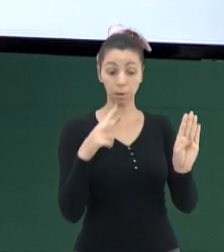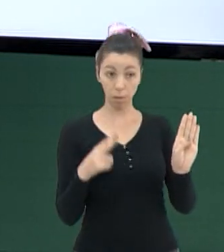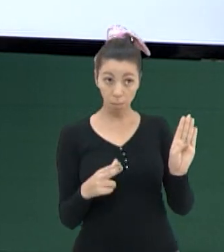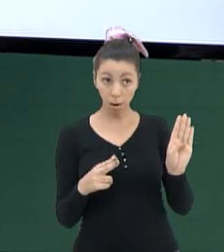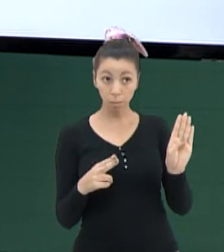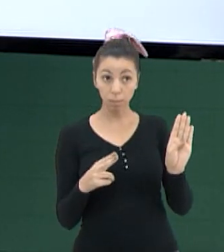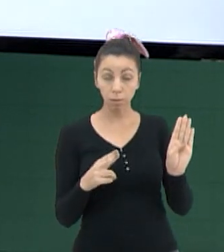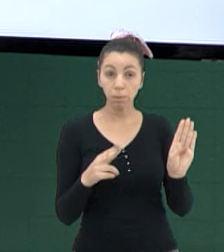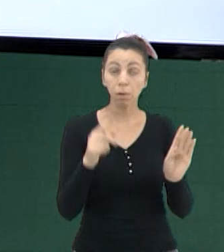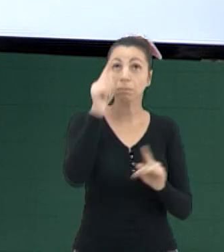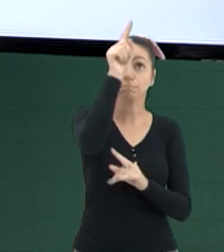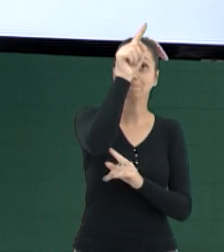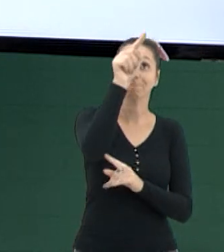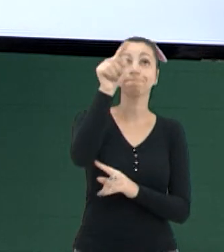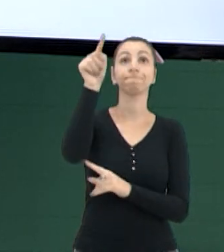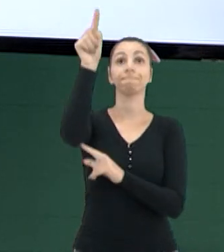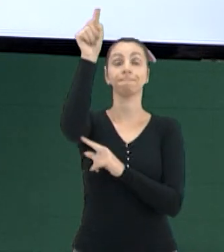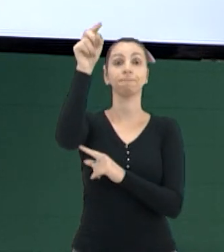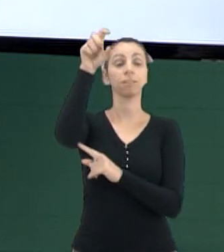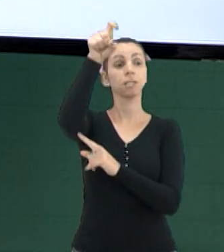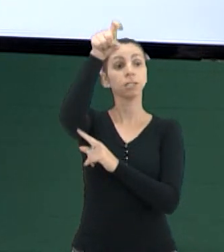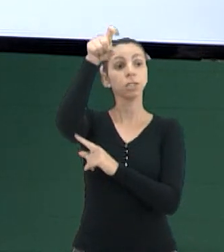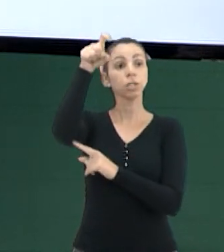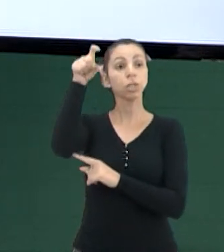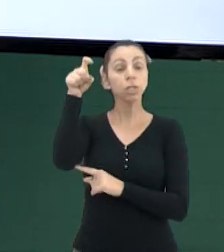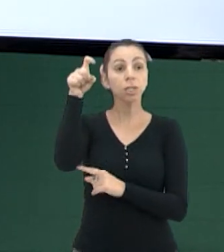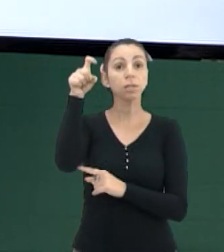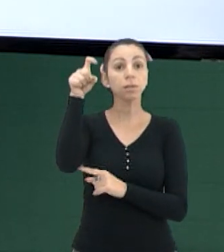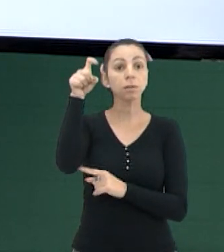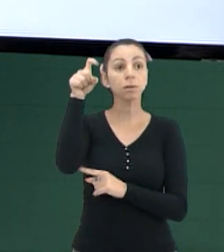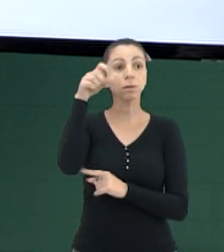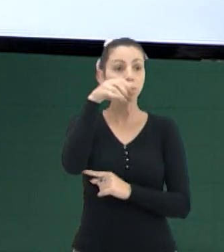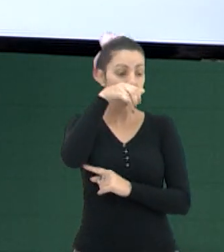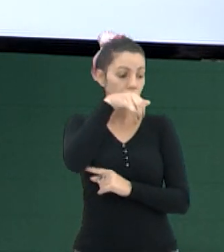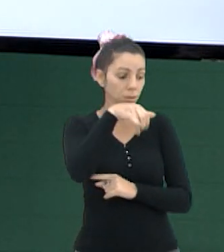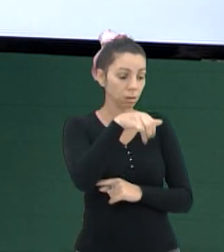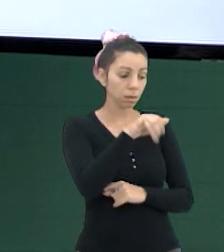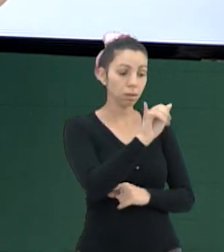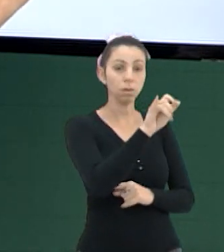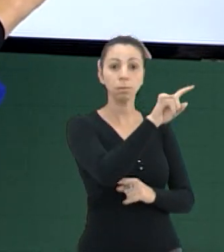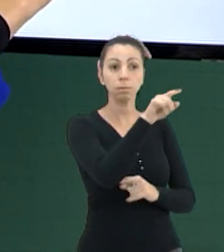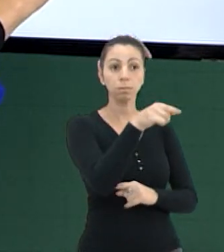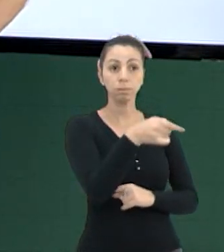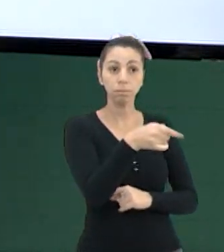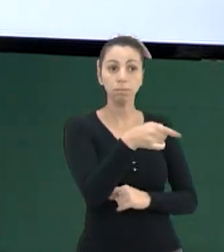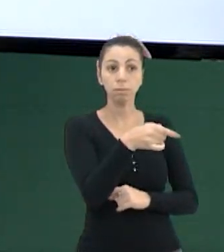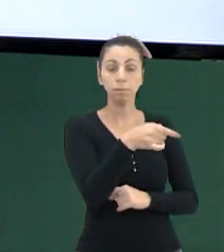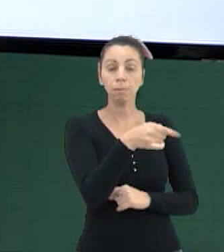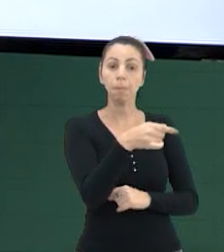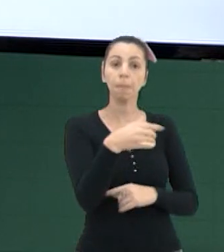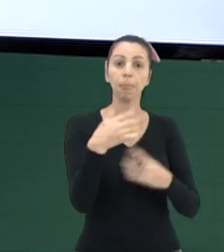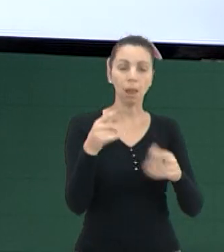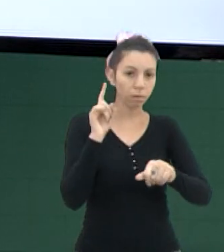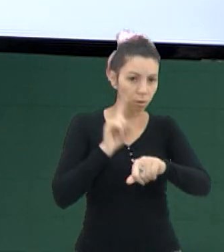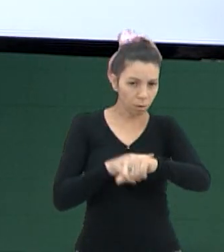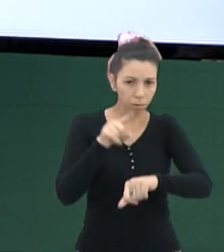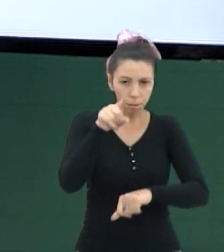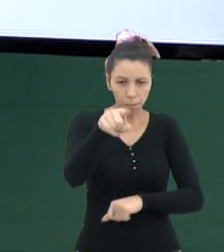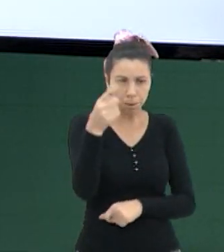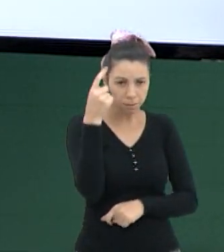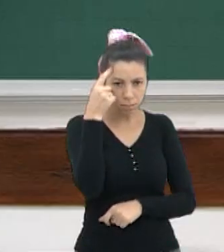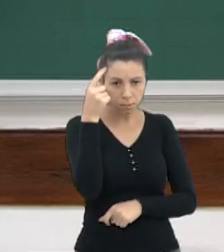ângulo x, ele vai ser igual ao segmento aqui desse lado BC. Eu vou dar um tempo para